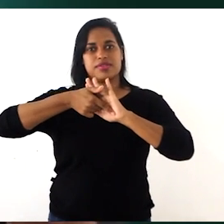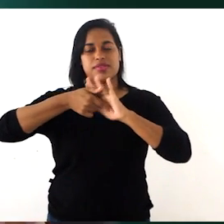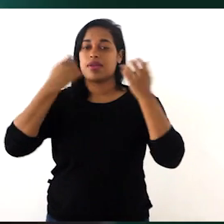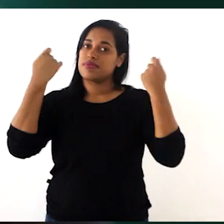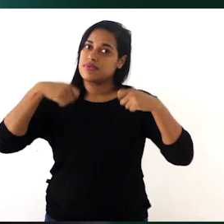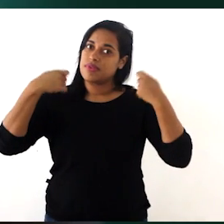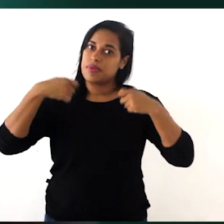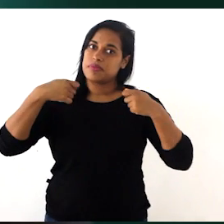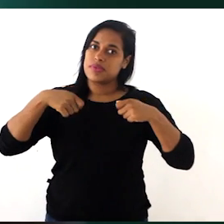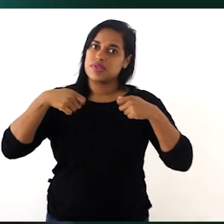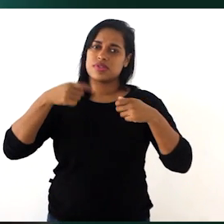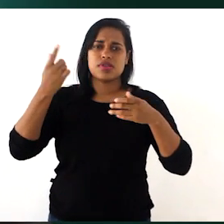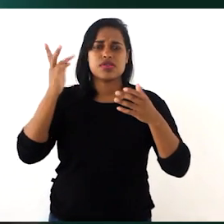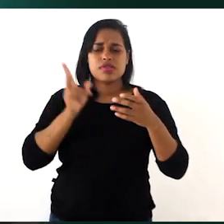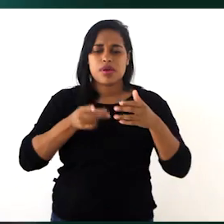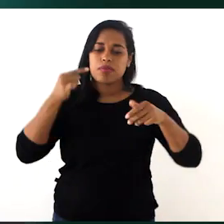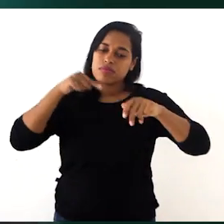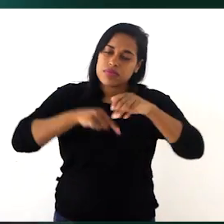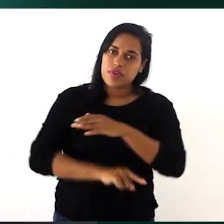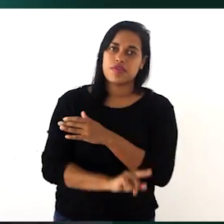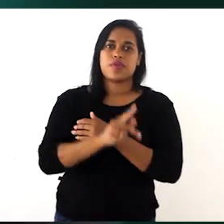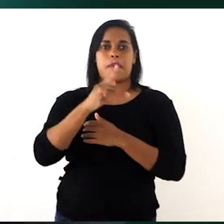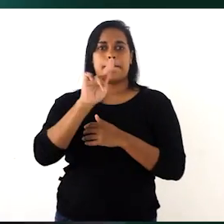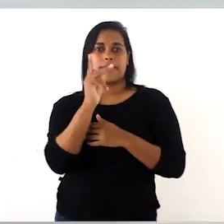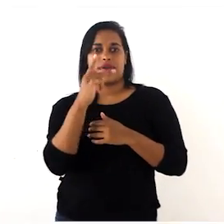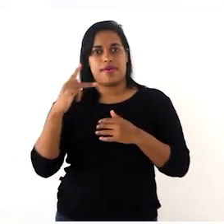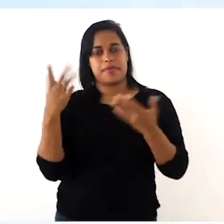gente vai ir mais a fundo no PHP. Até lá!